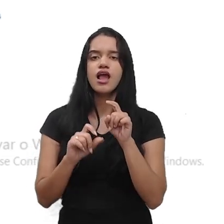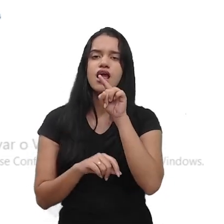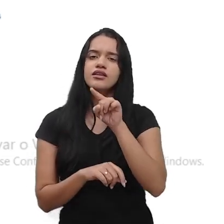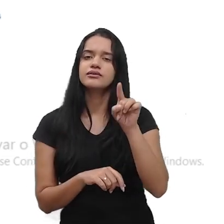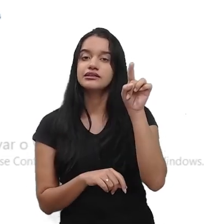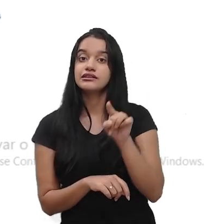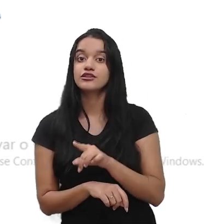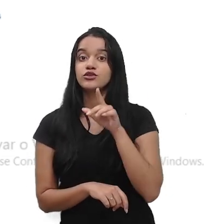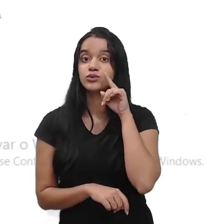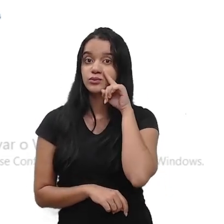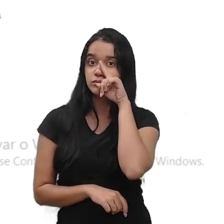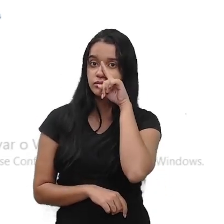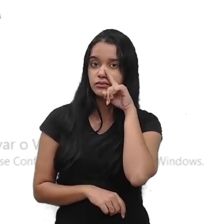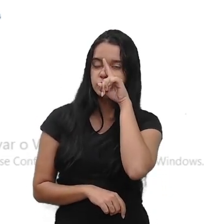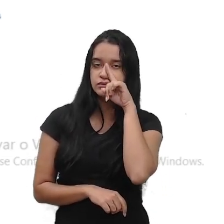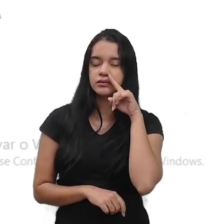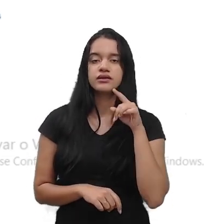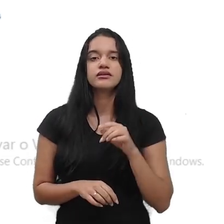do risco.